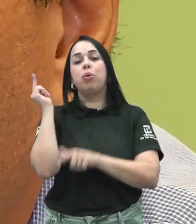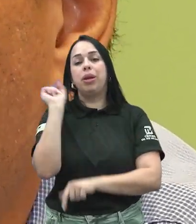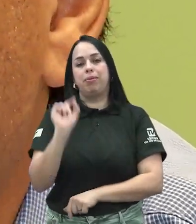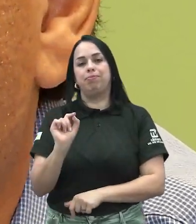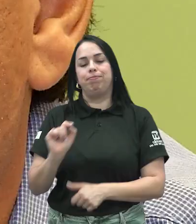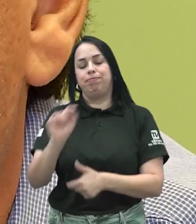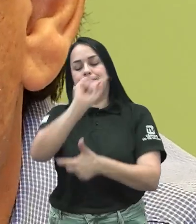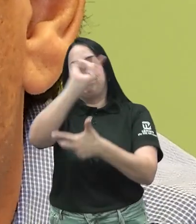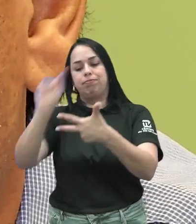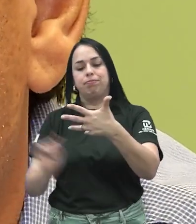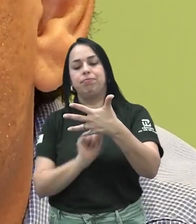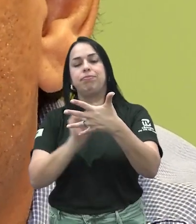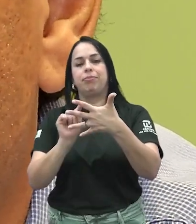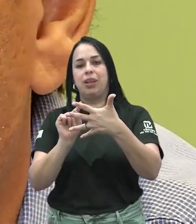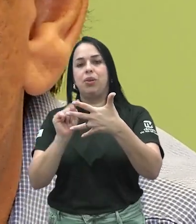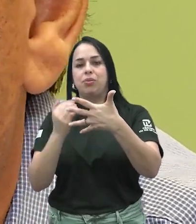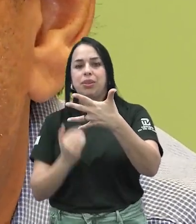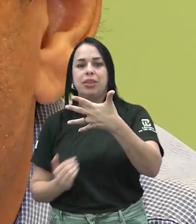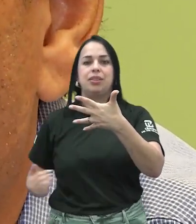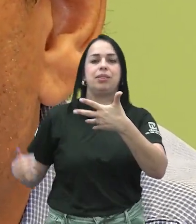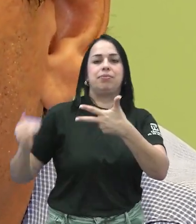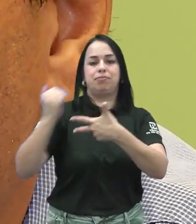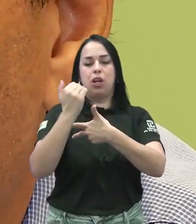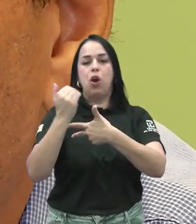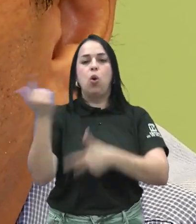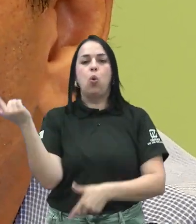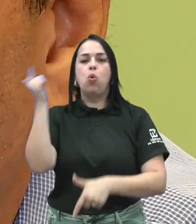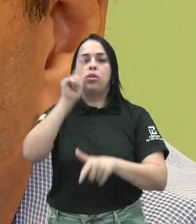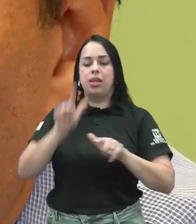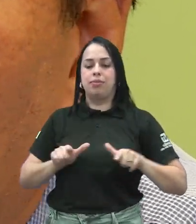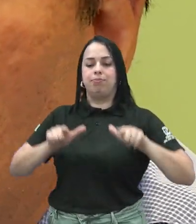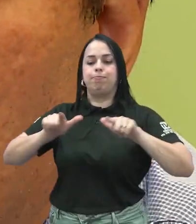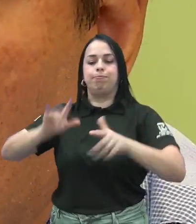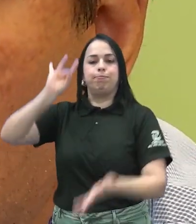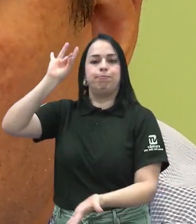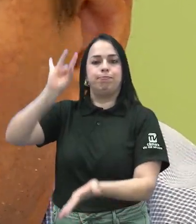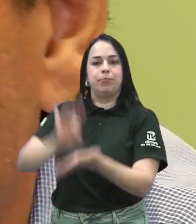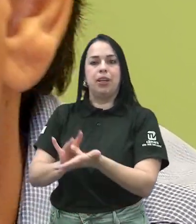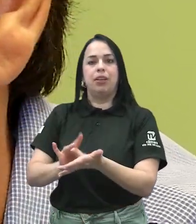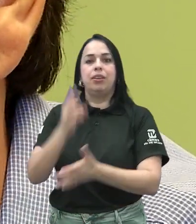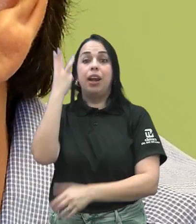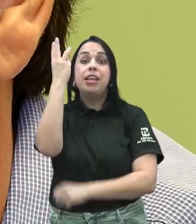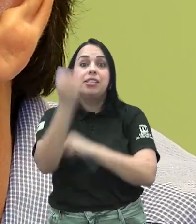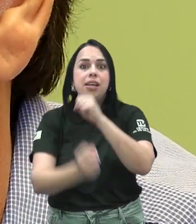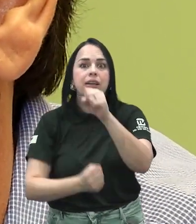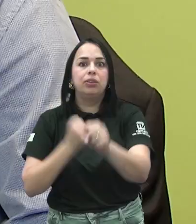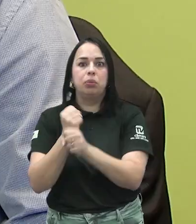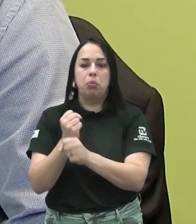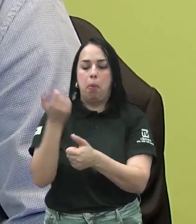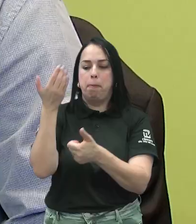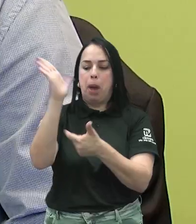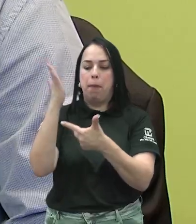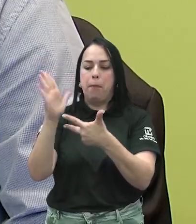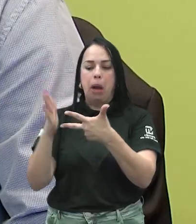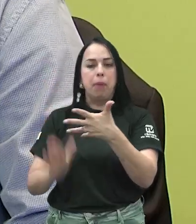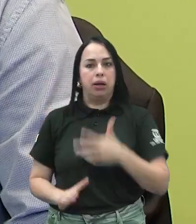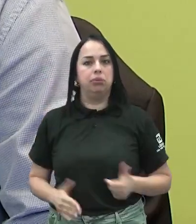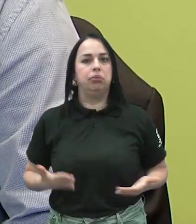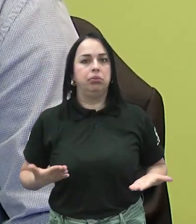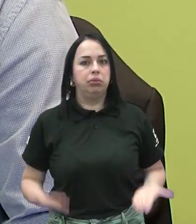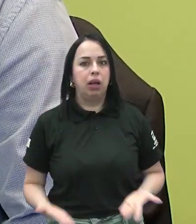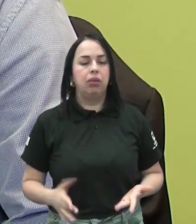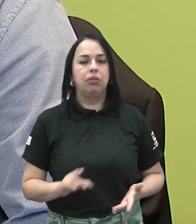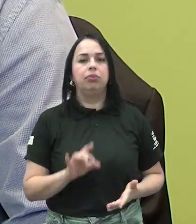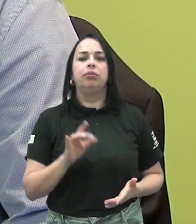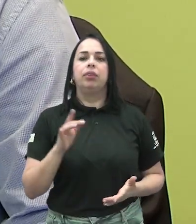Campos recebeu pelo 3º ano consecutivo o nível máximo da certificação da ABNT. Cada um desses itens tem